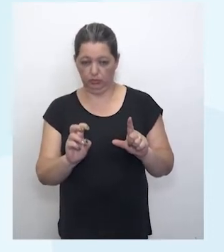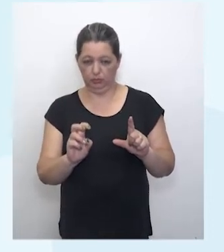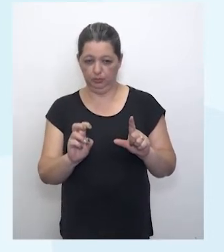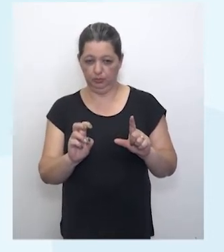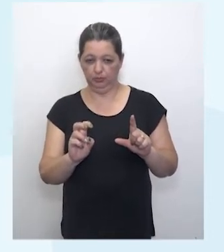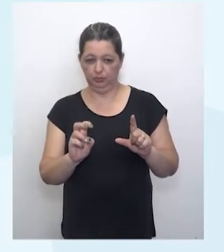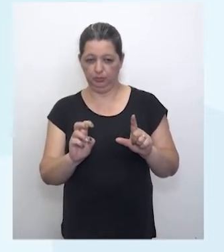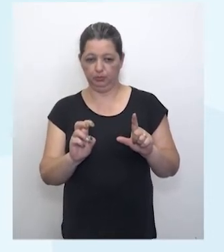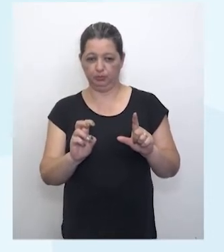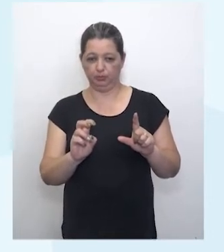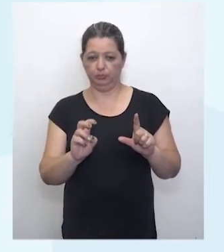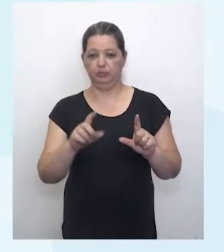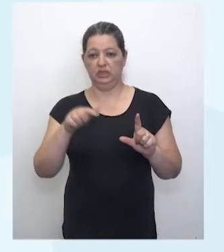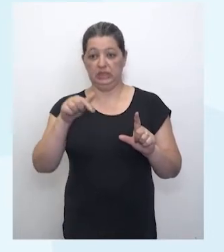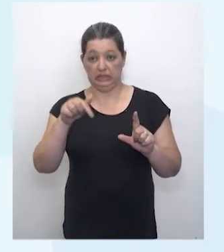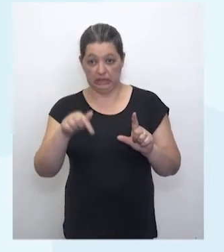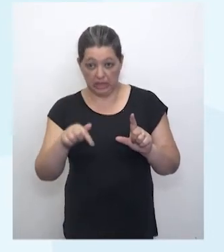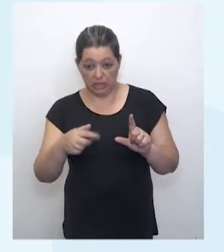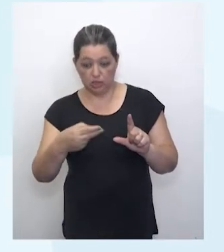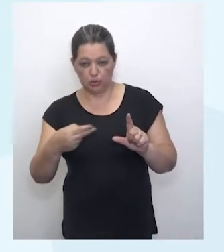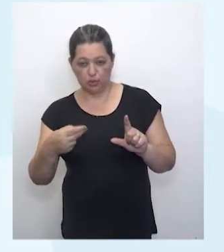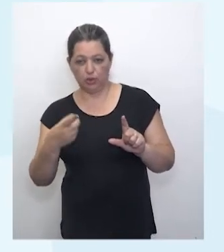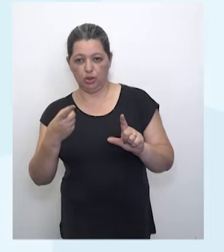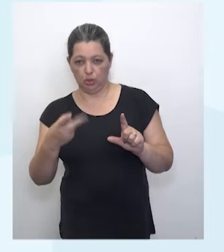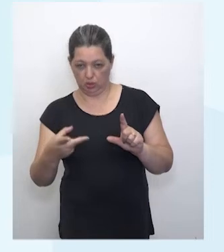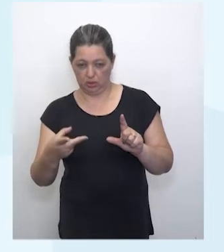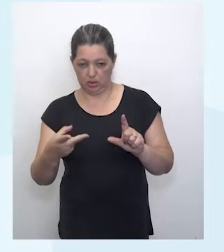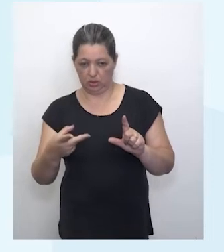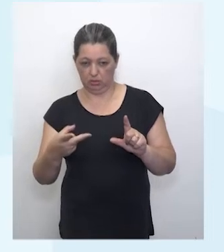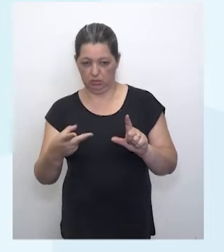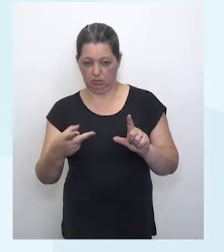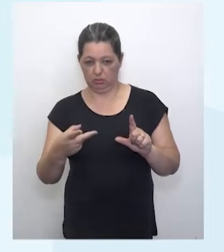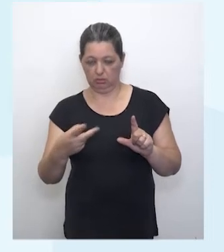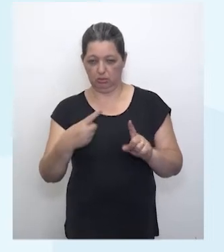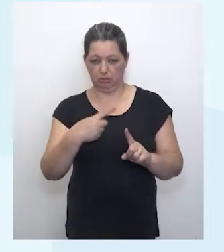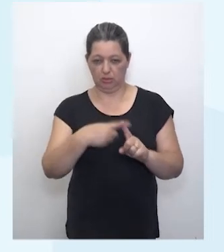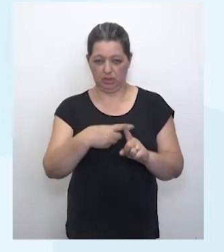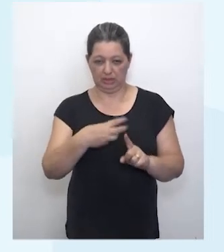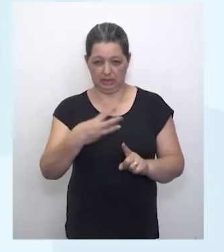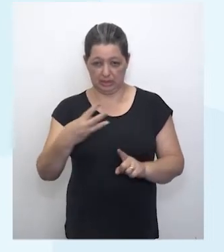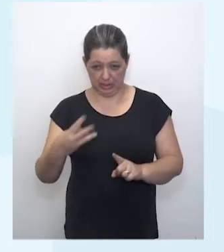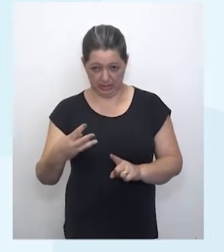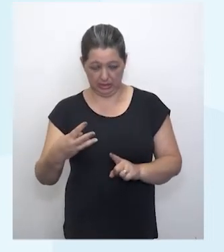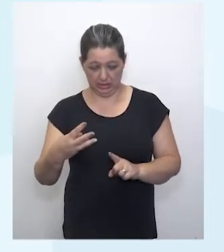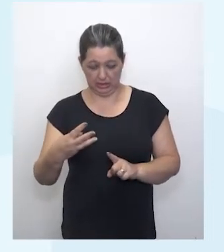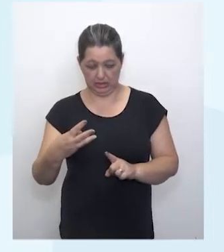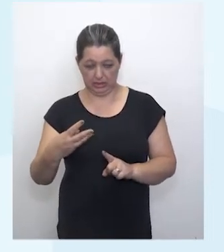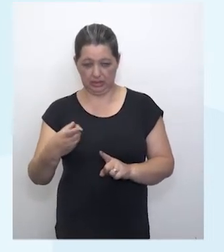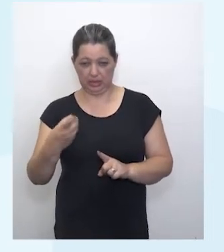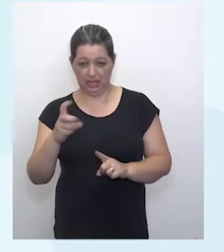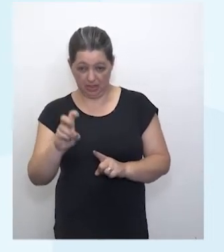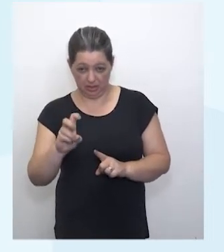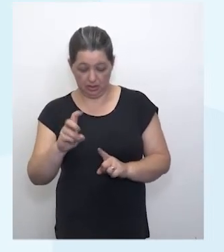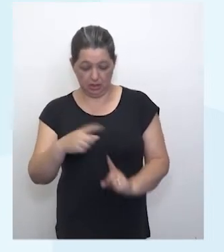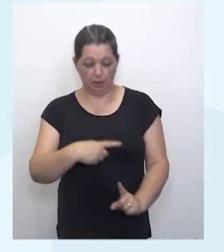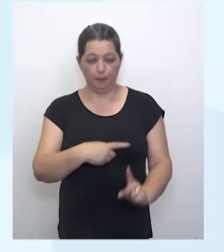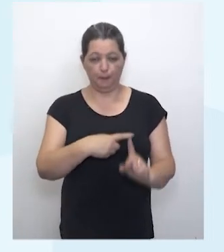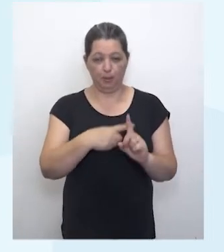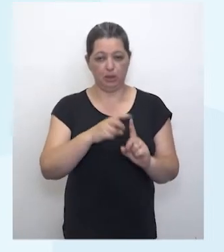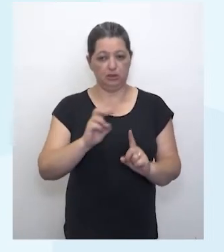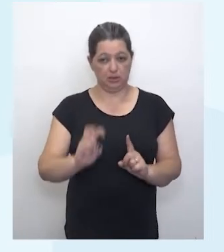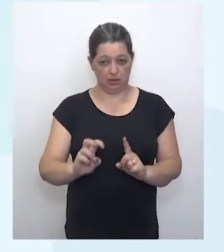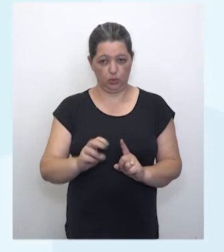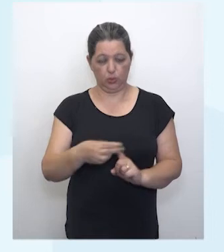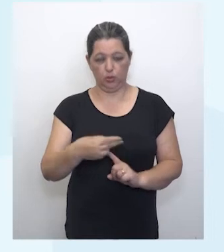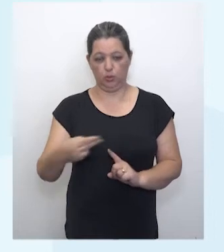mais 7 eu tenho 12, 12 mais 3 eu tenho 15 e 15 mais 5